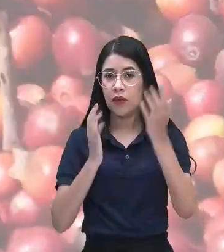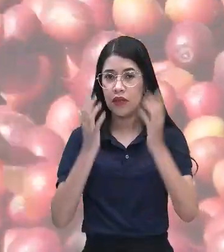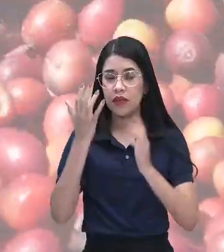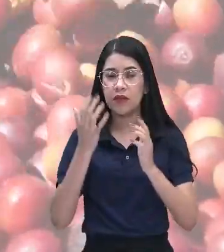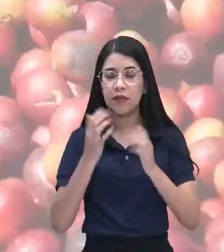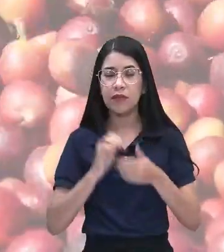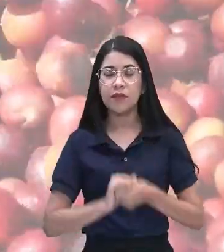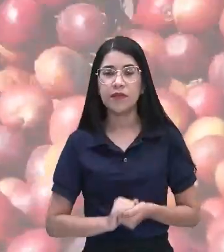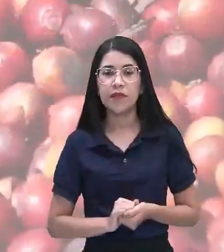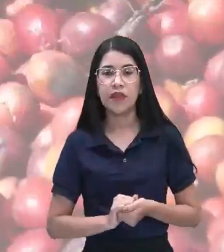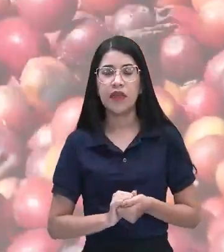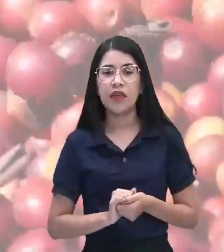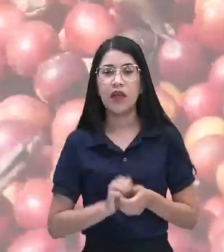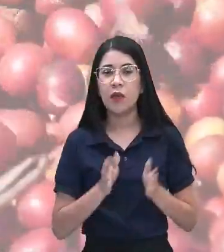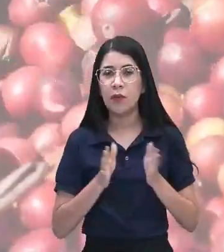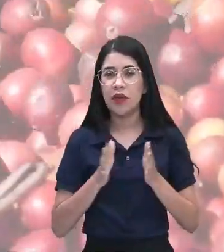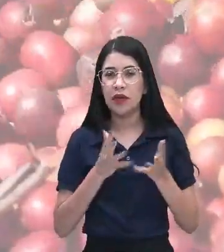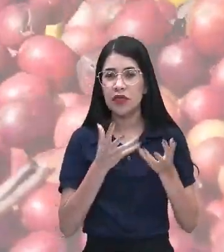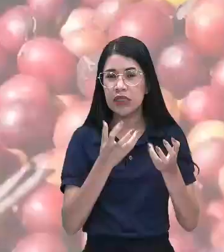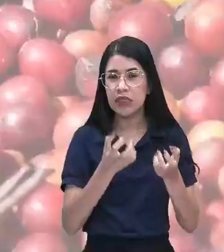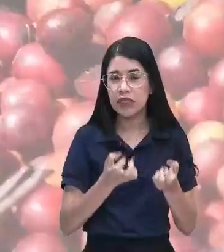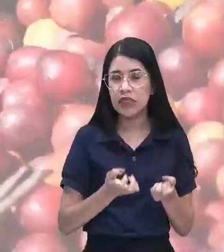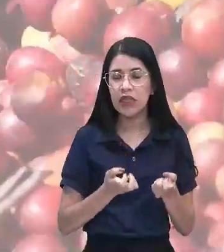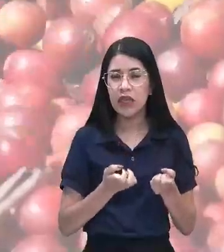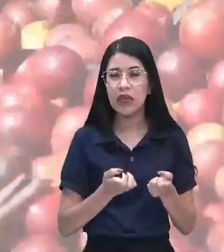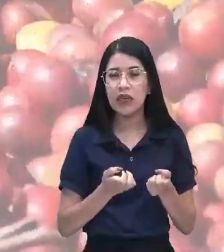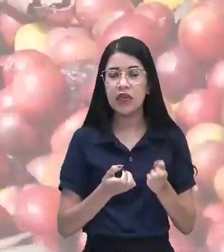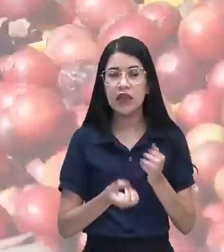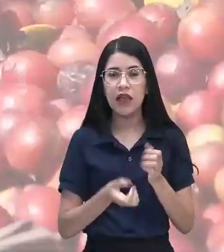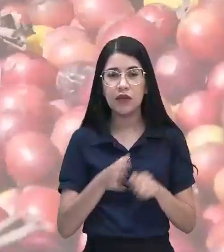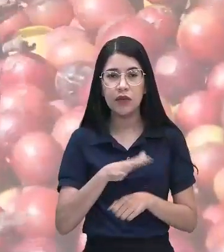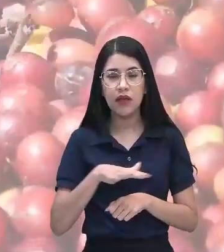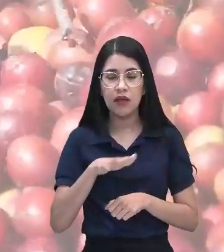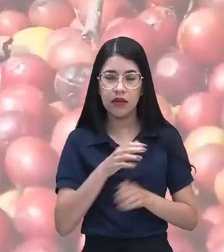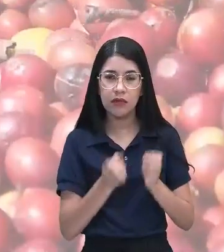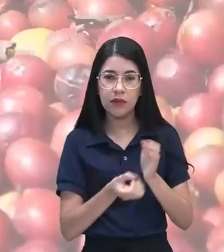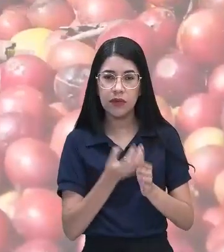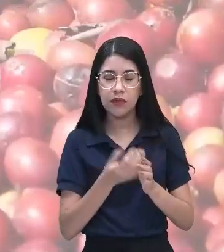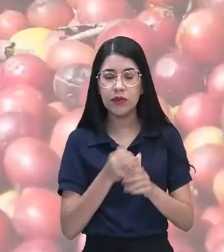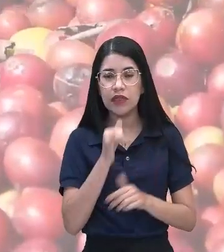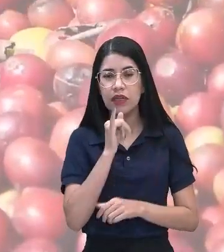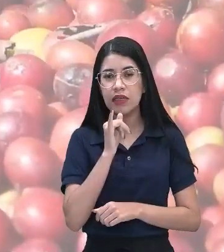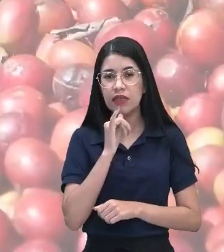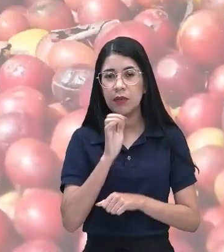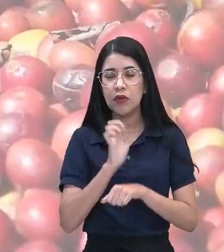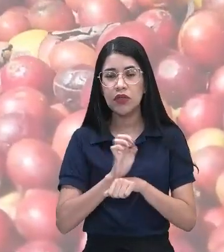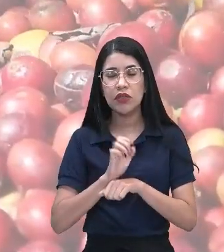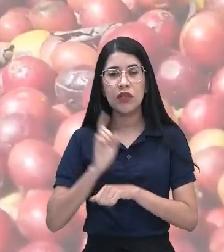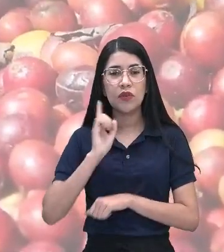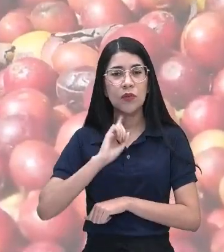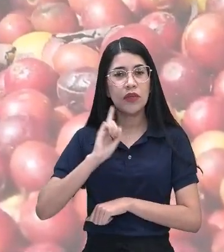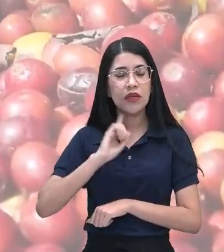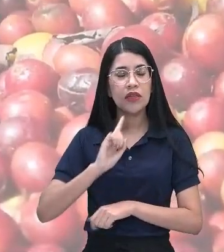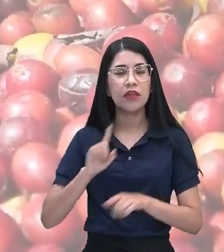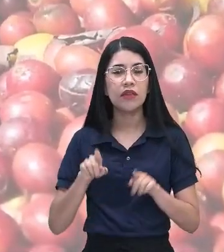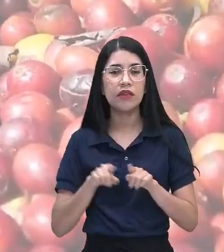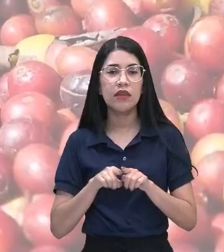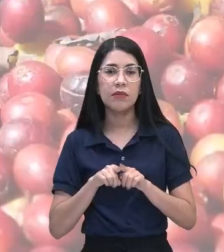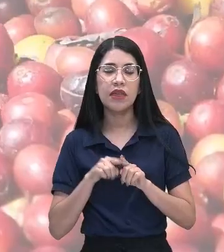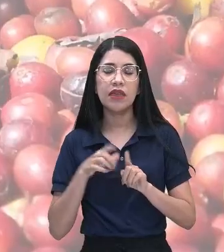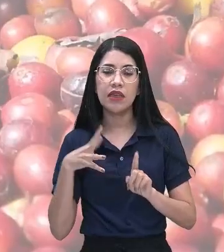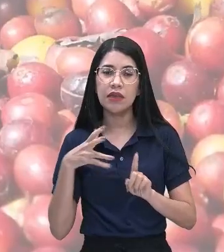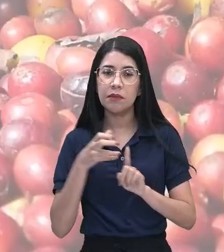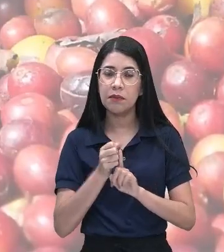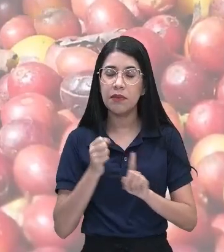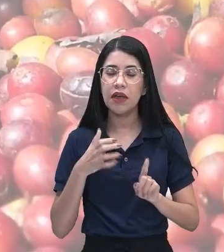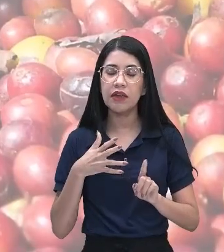adversas. Secas prolongadas em regiões que são de produção, como é o exemplo de Minas Gerais, no Cerrado Mineiro, impactando a floração e o